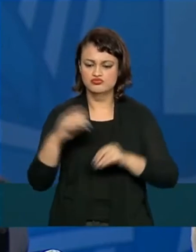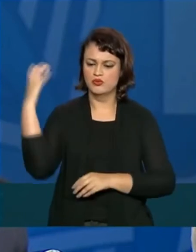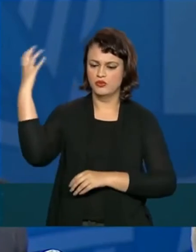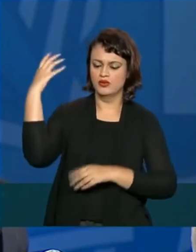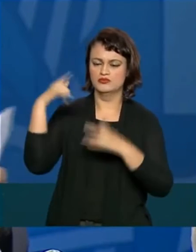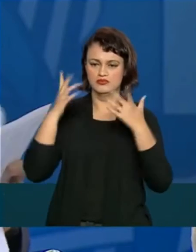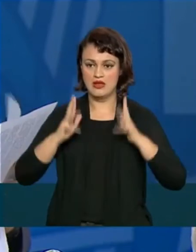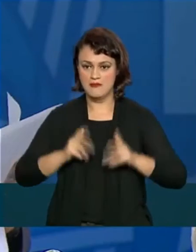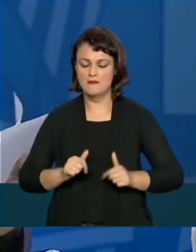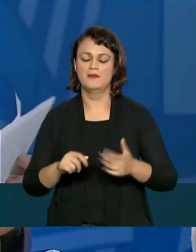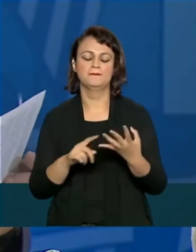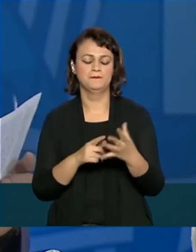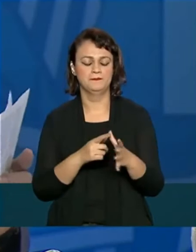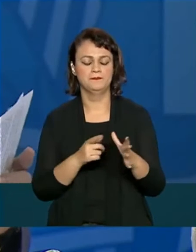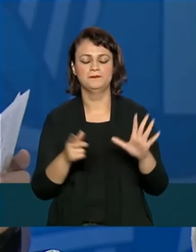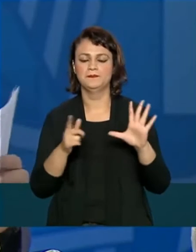setores de atividades,